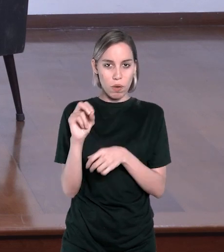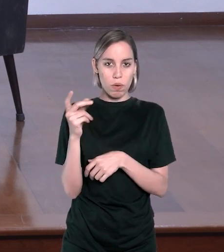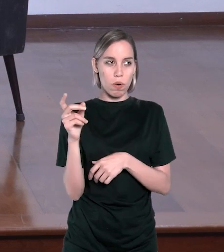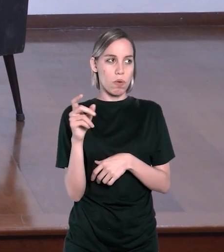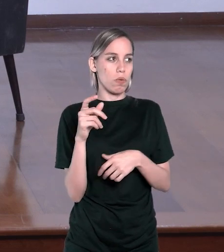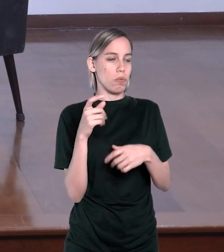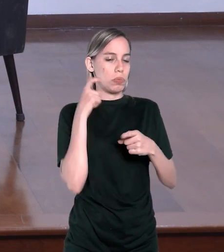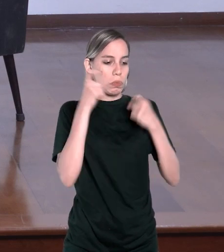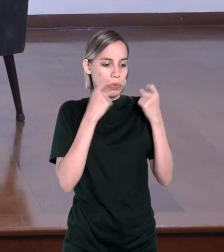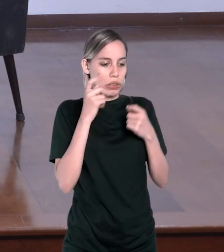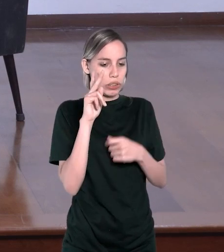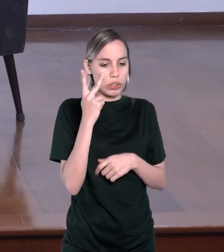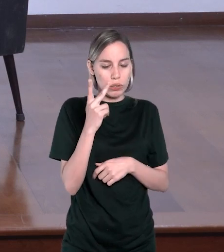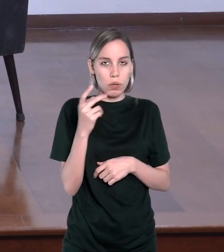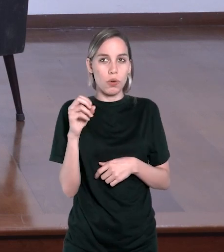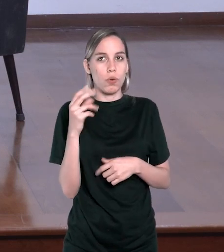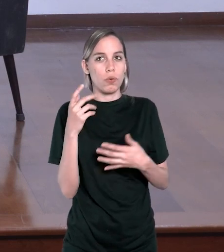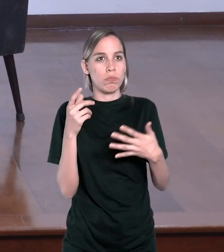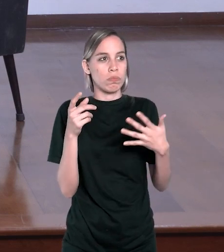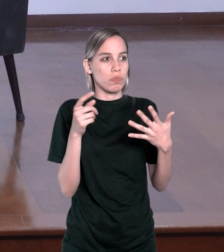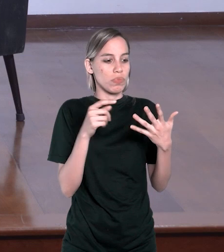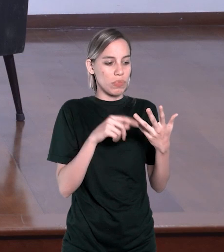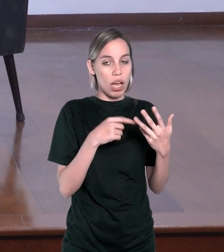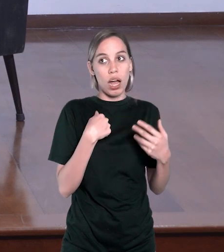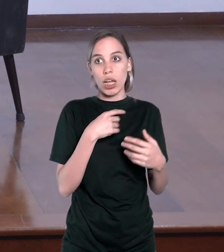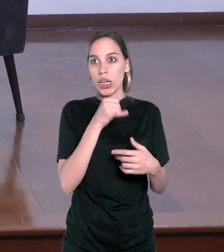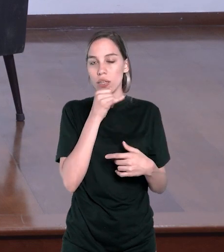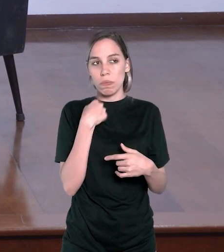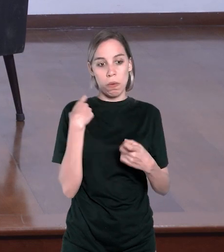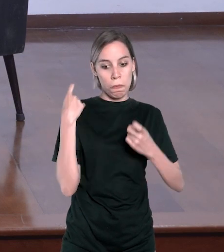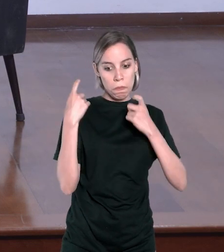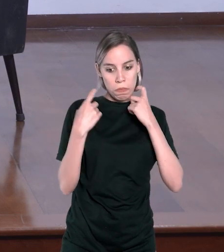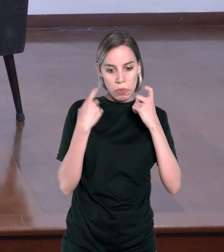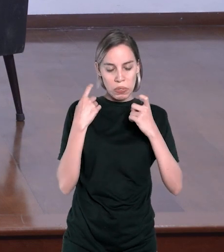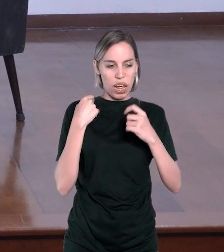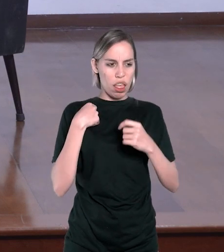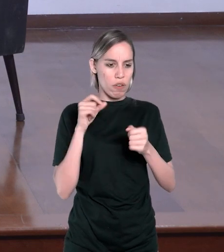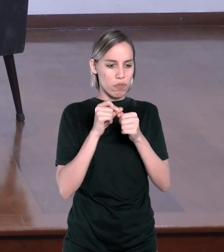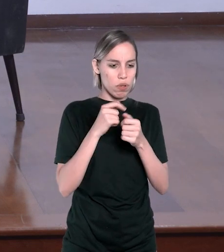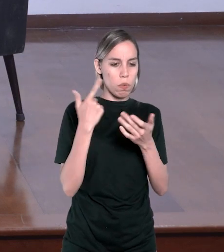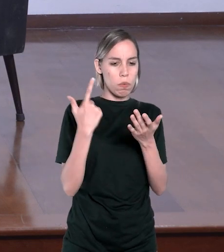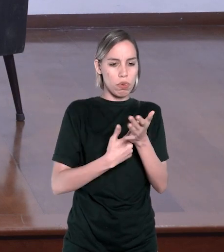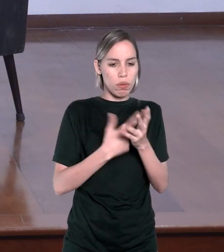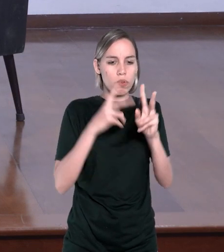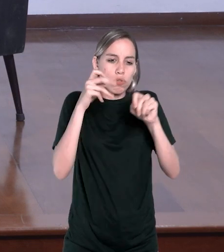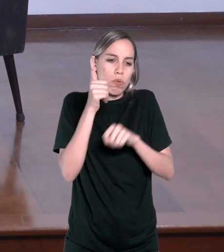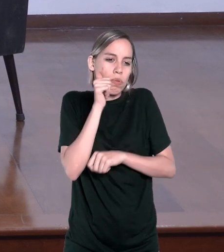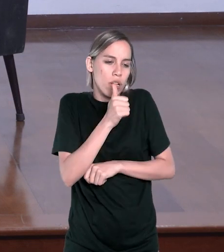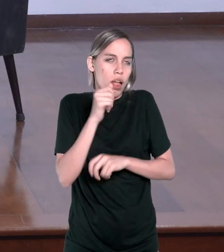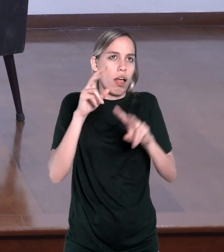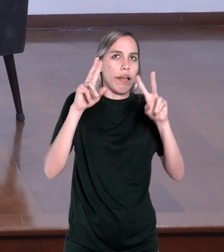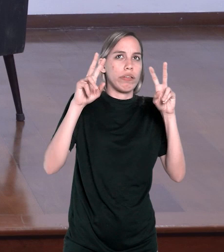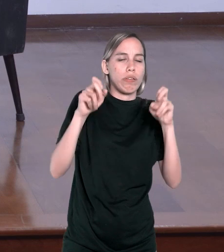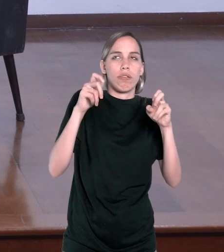vai estar preocupada com... eu vou fazer um livro feminista, eu vou fazer um livro que vai representar as mulheres do Brasil,